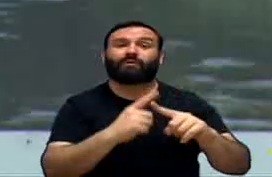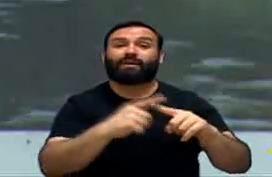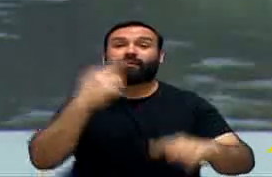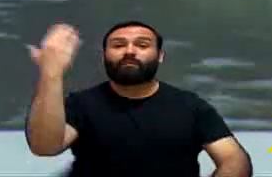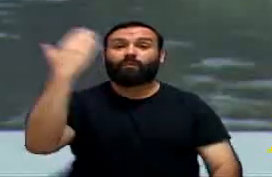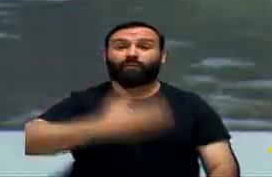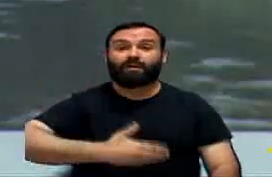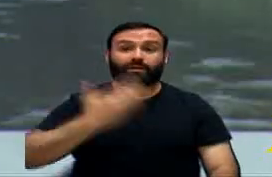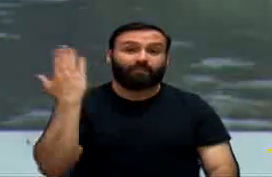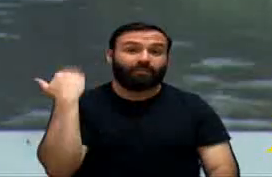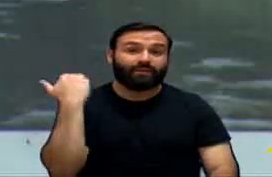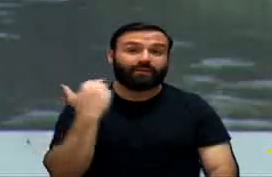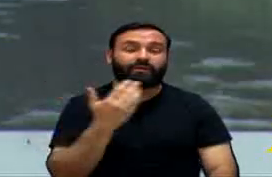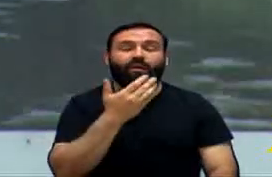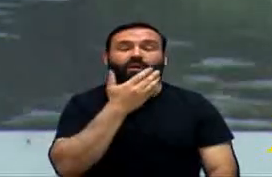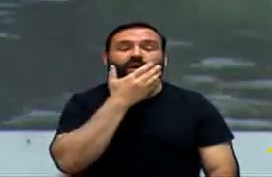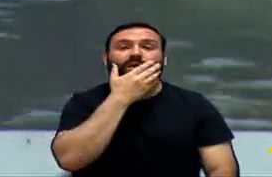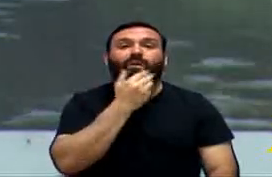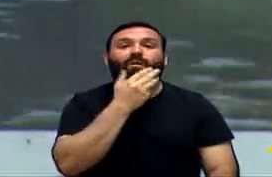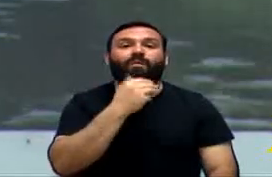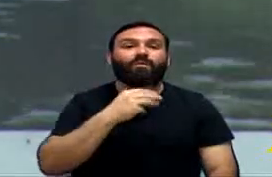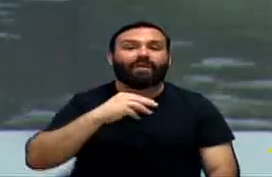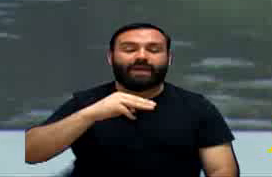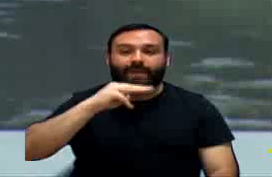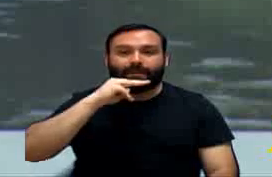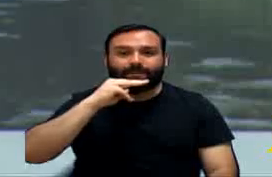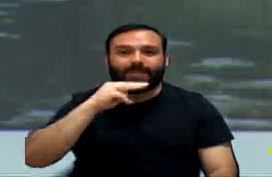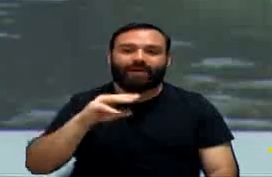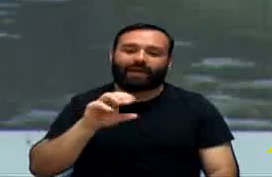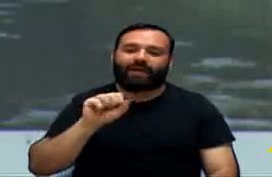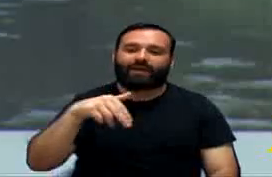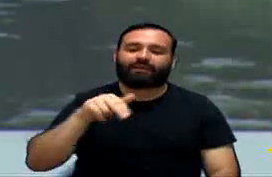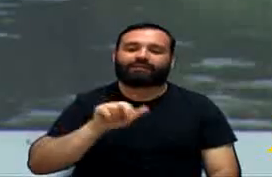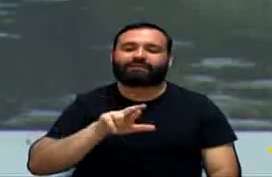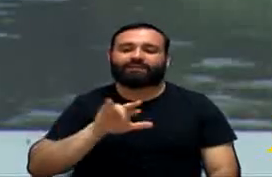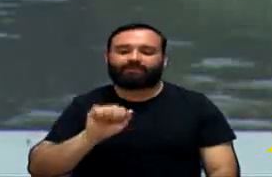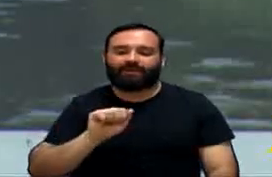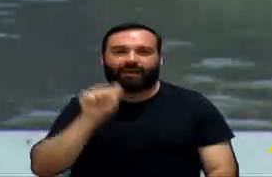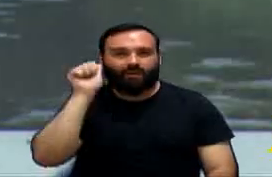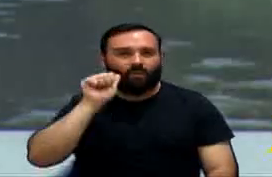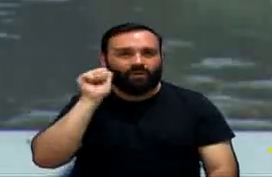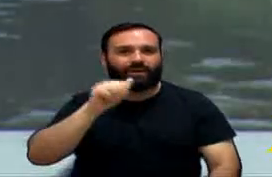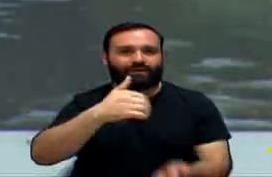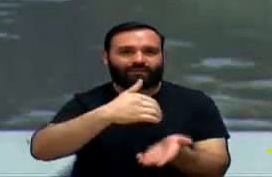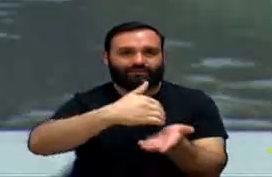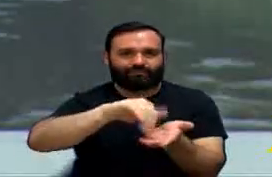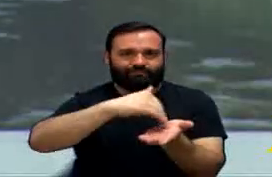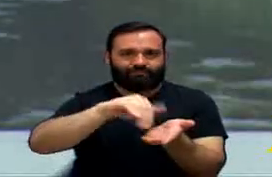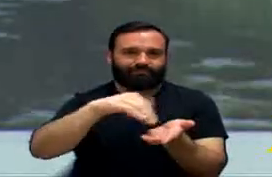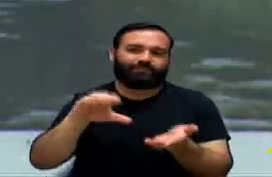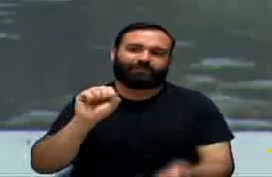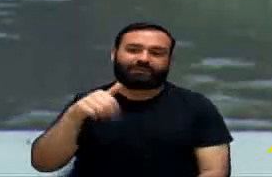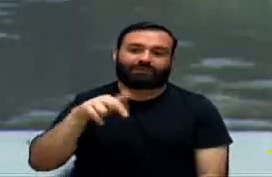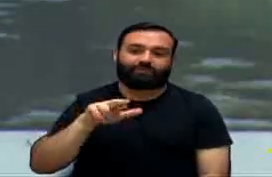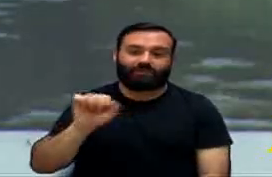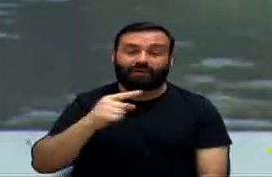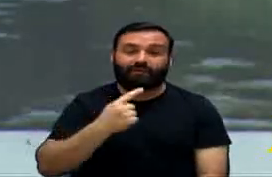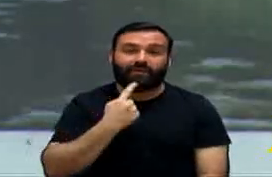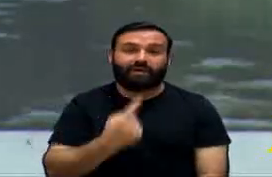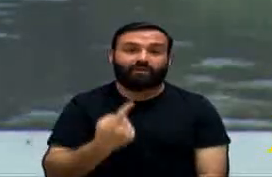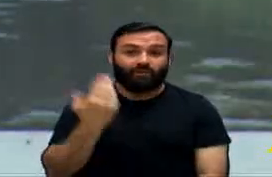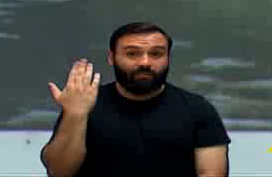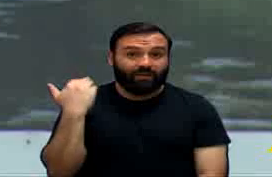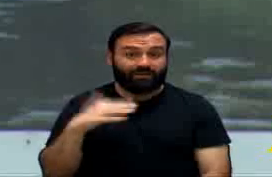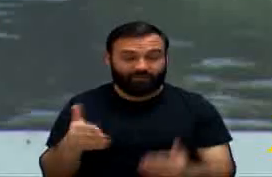promessa do do do próprio manga da Samira a Samira que é secretária ela falou lá